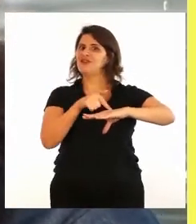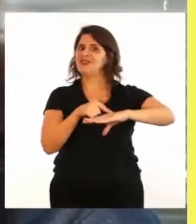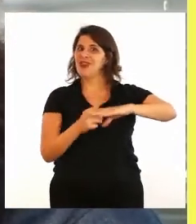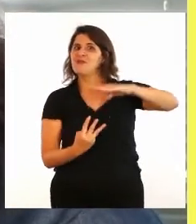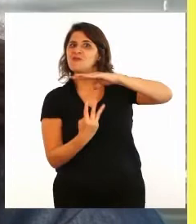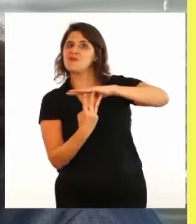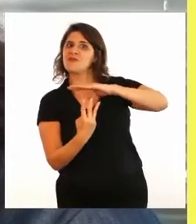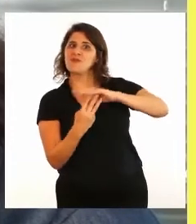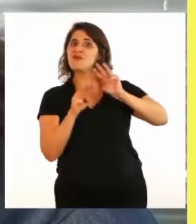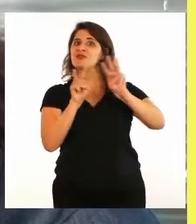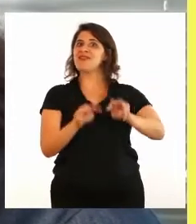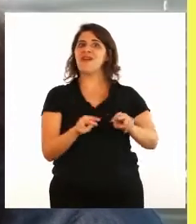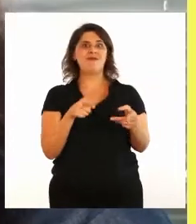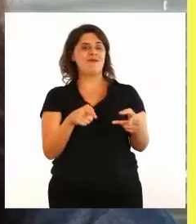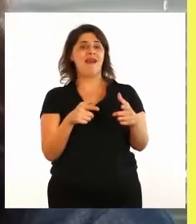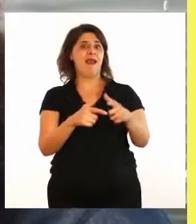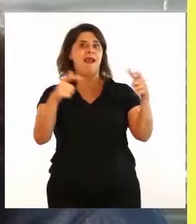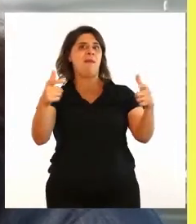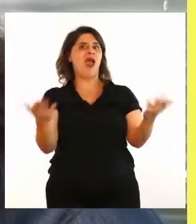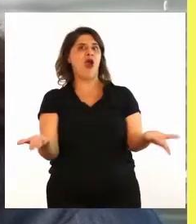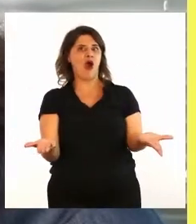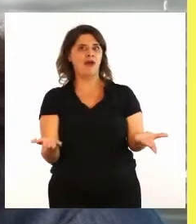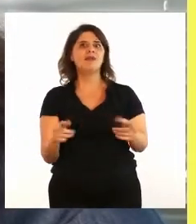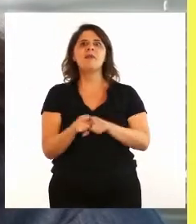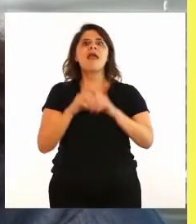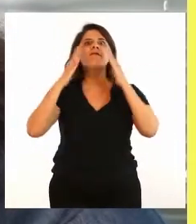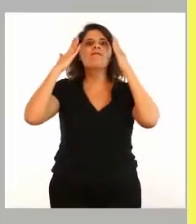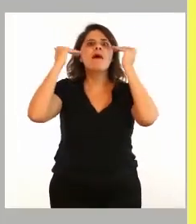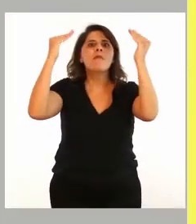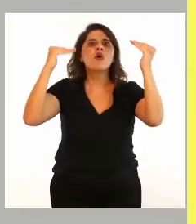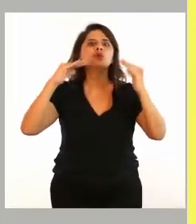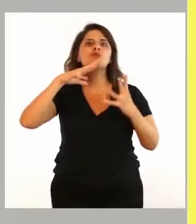era o maior museu. Mais conhecido no mundo.